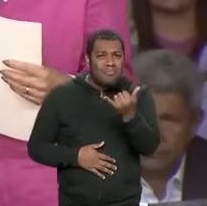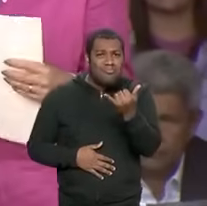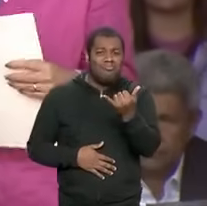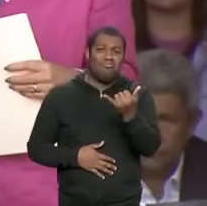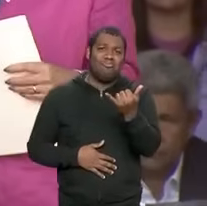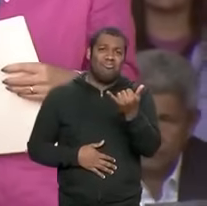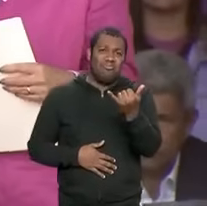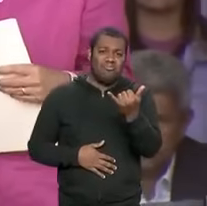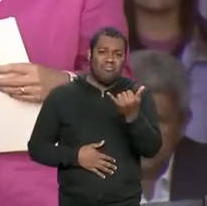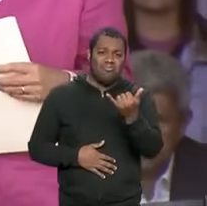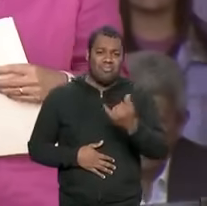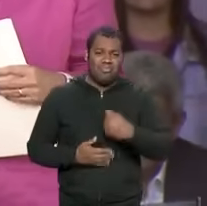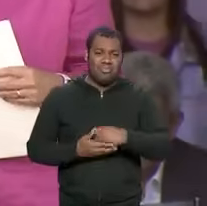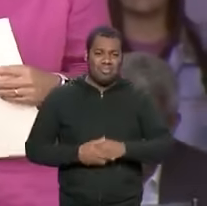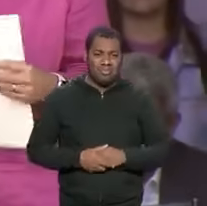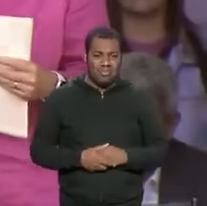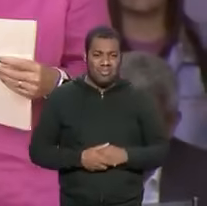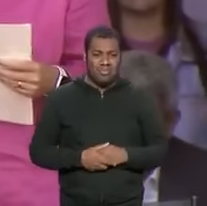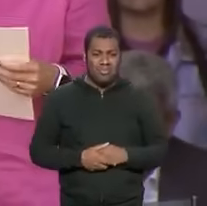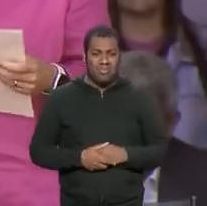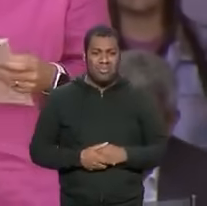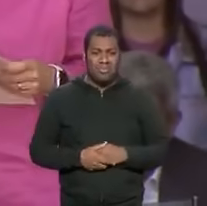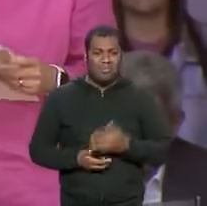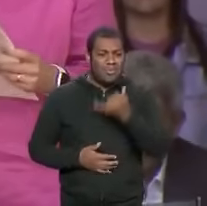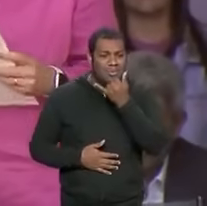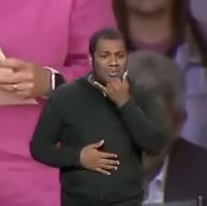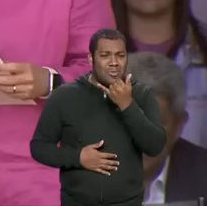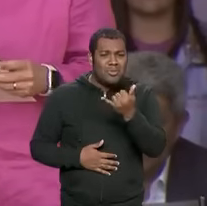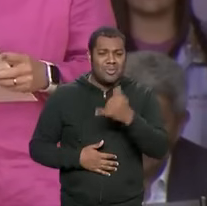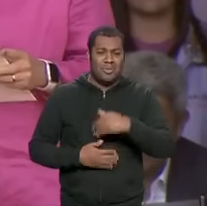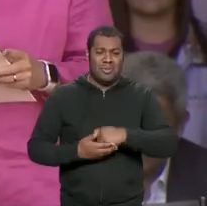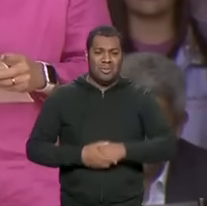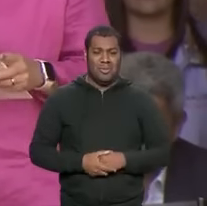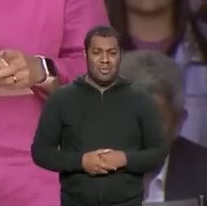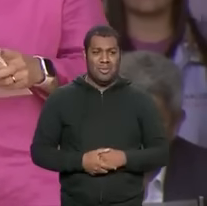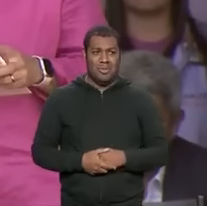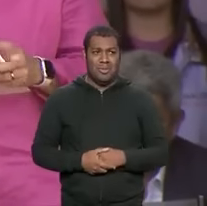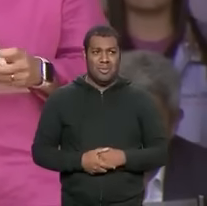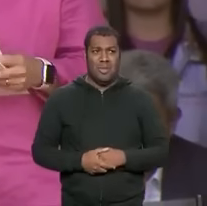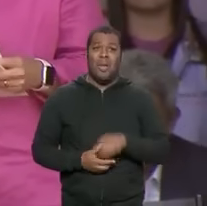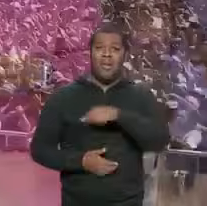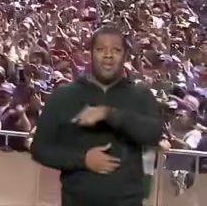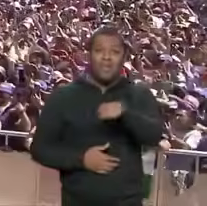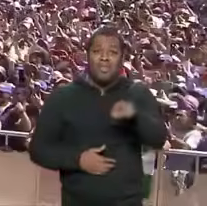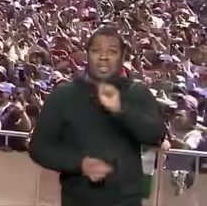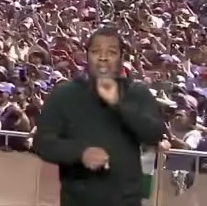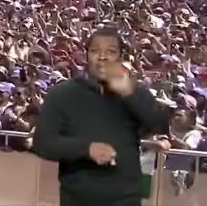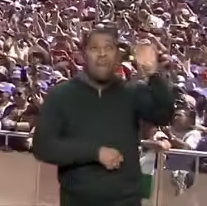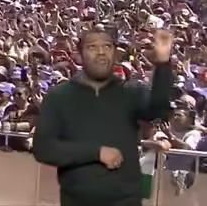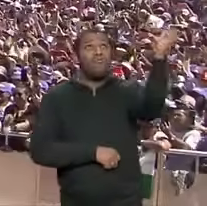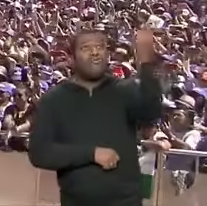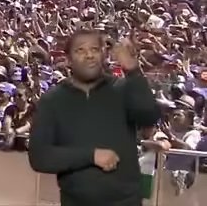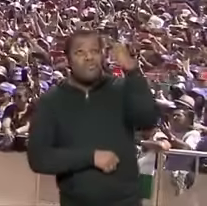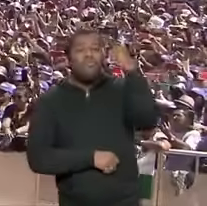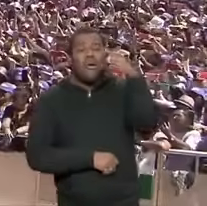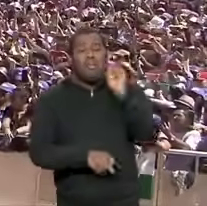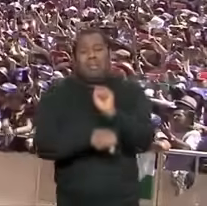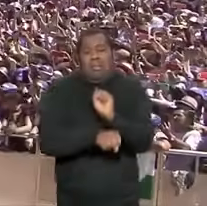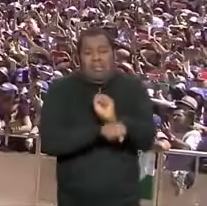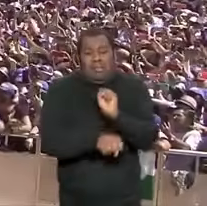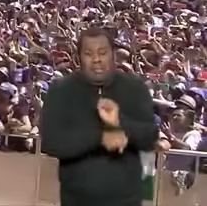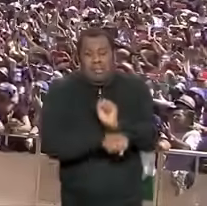vocês por deixarem vocês tanto tempo no sol Ontem